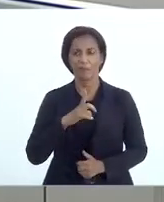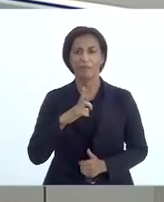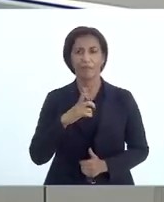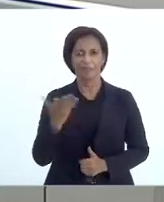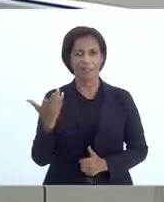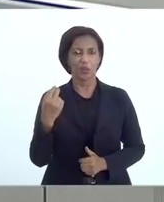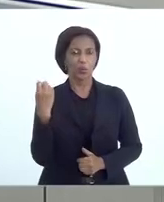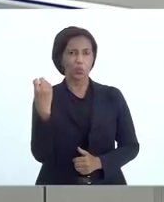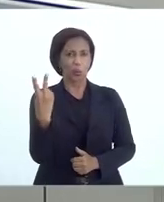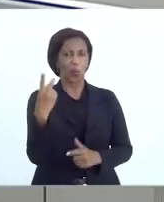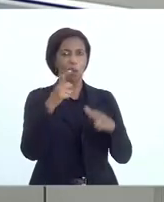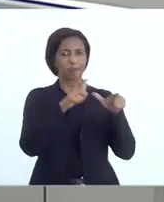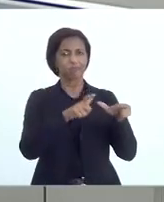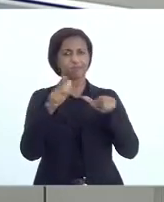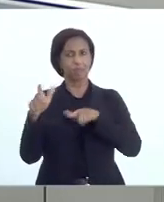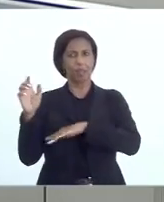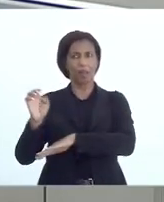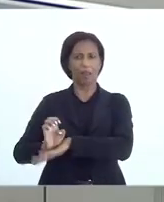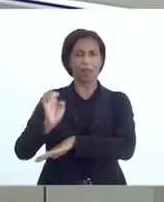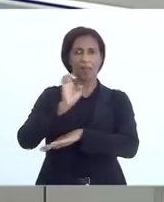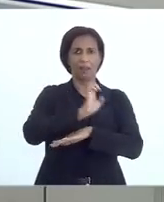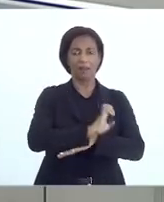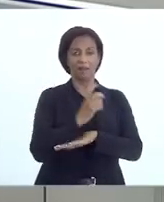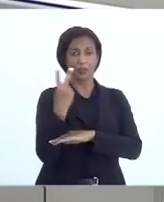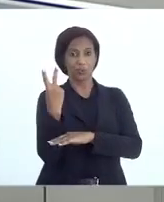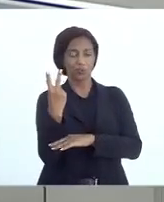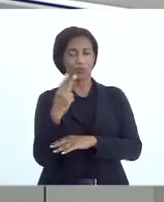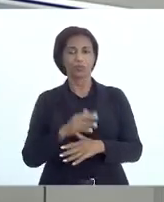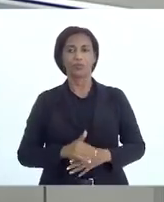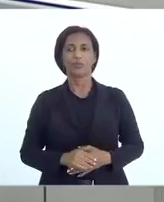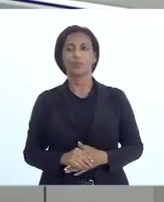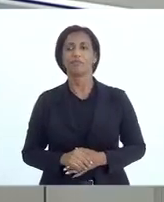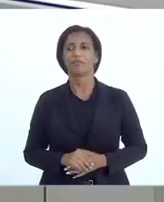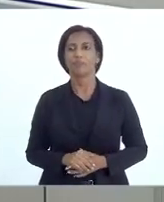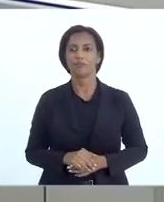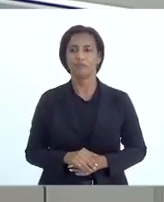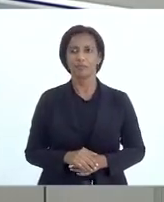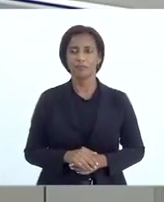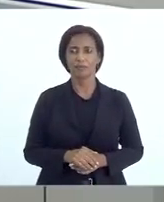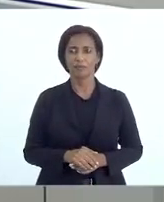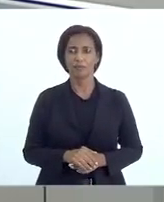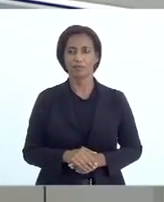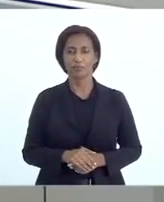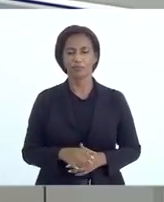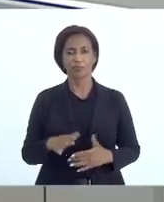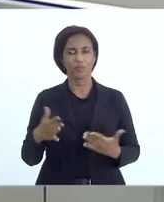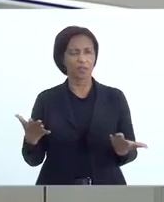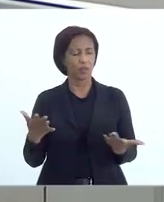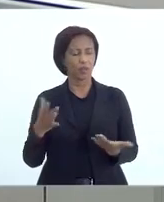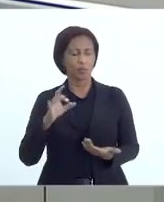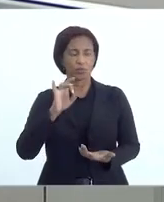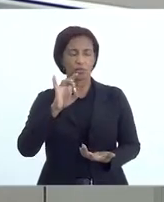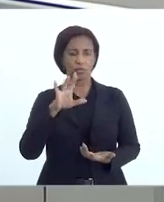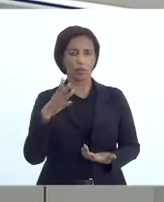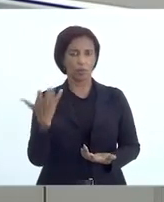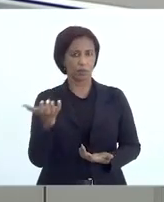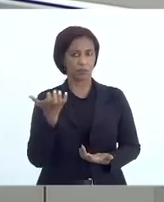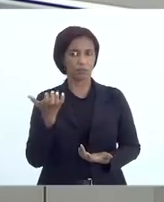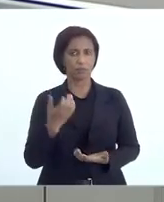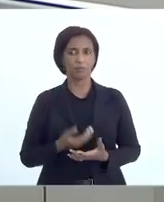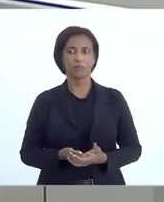existe dois lugares dois estados né que dá para fazer então eu só queria